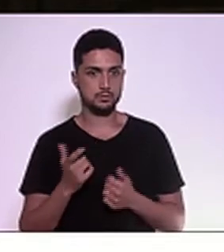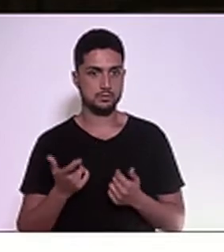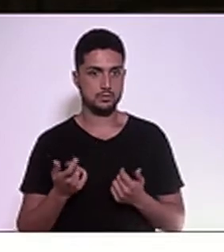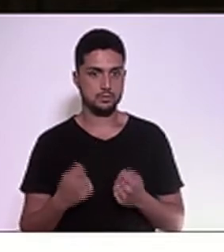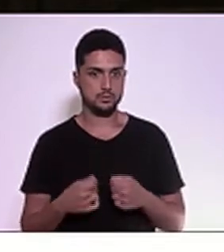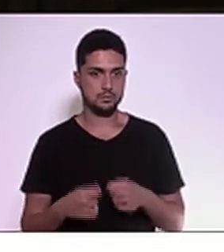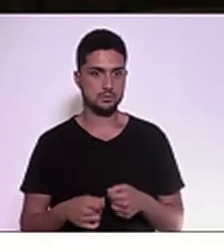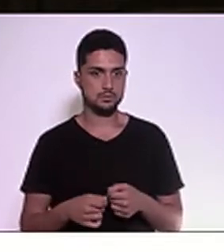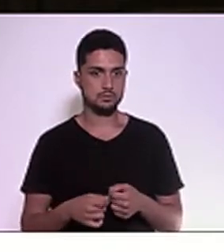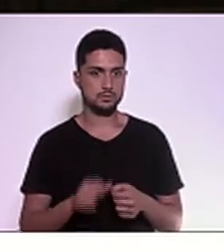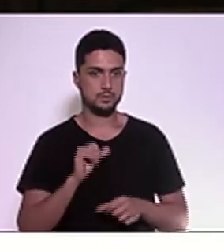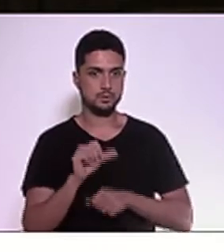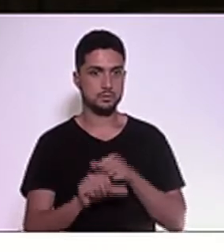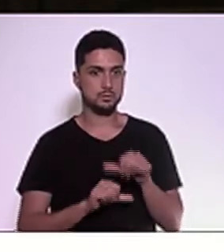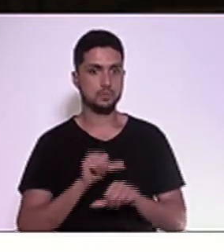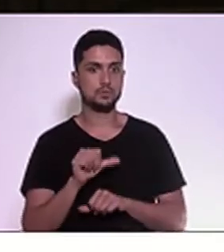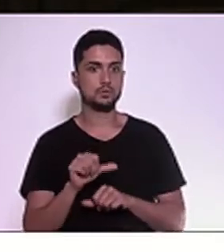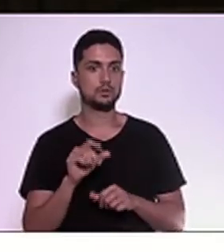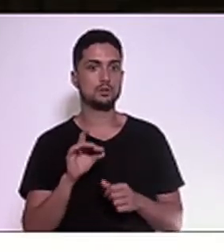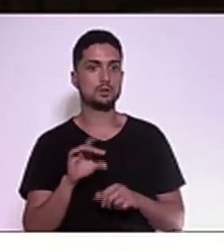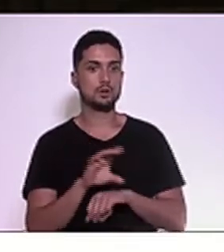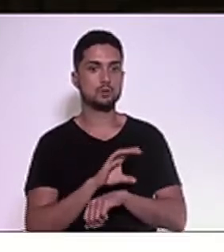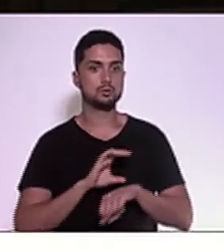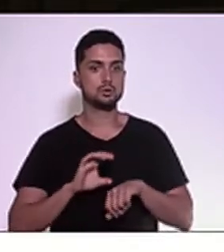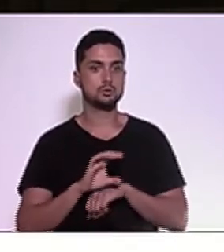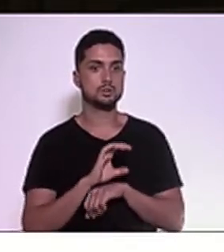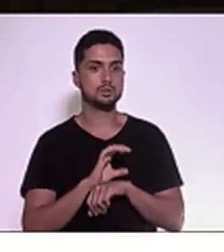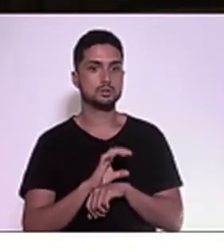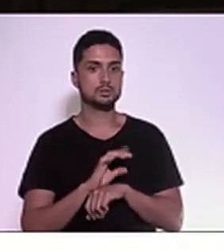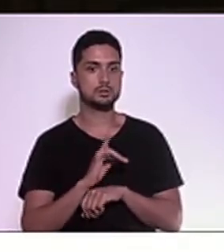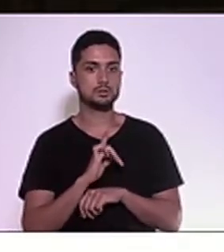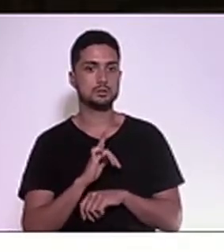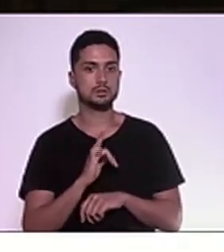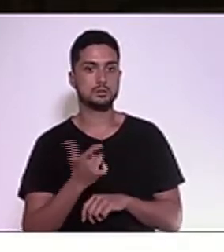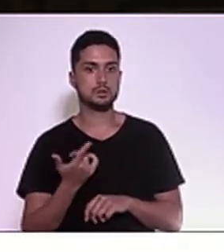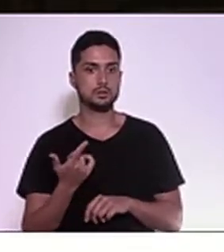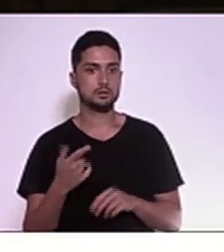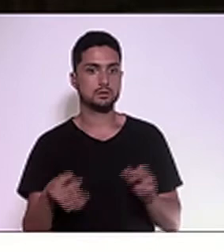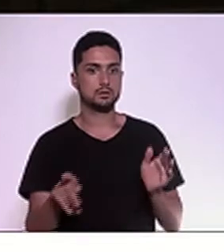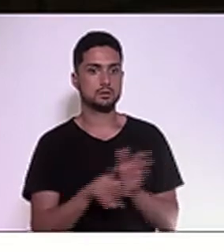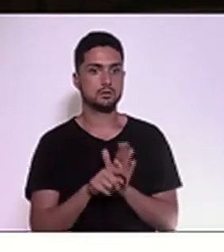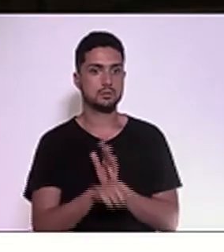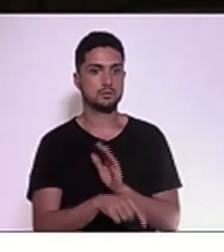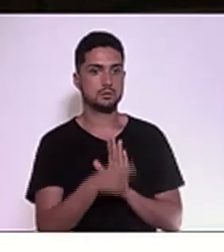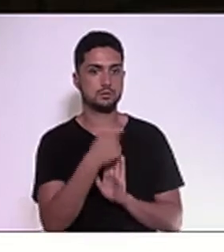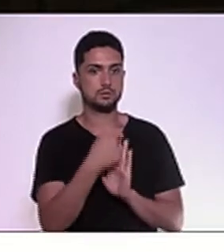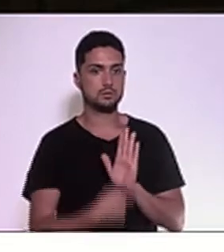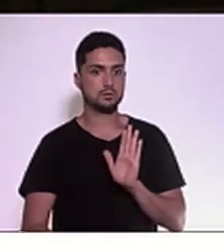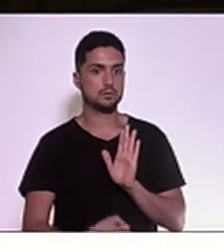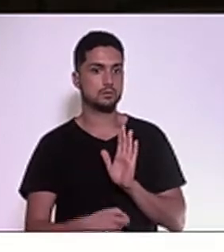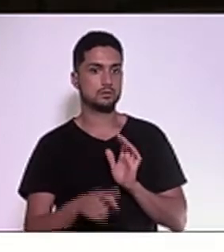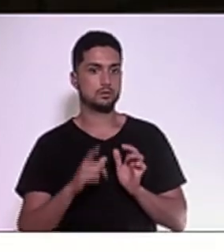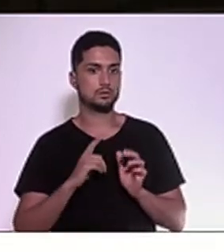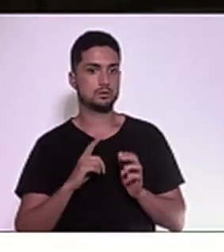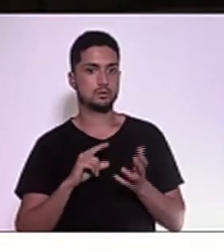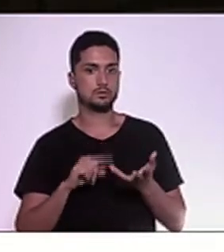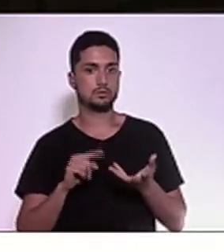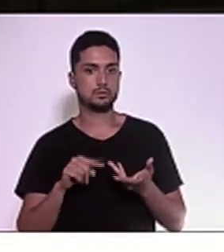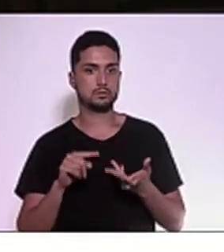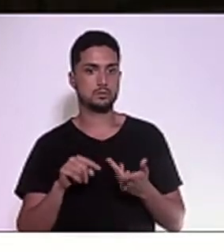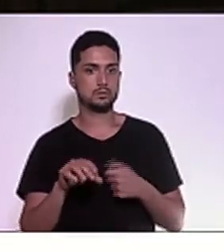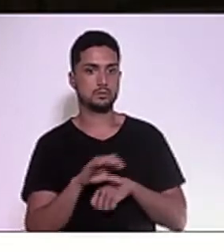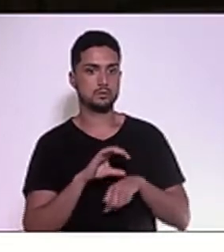feito alterando a Constituição e nela inscrevendo um dispositivo